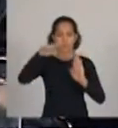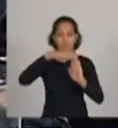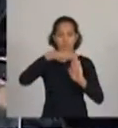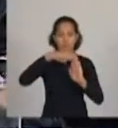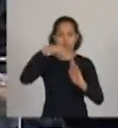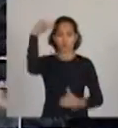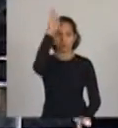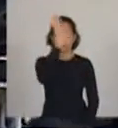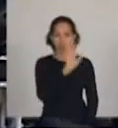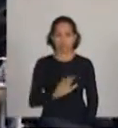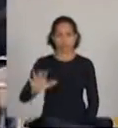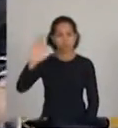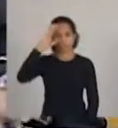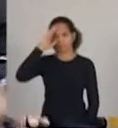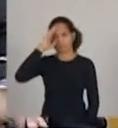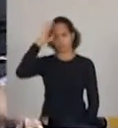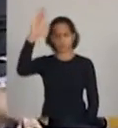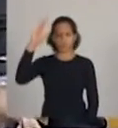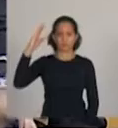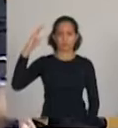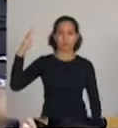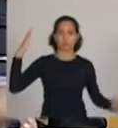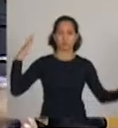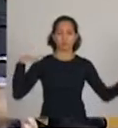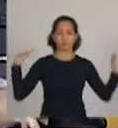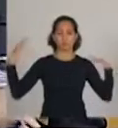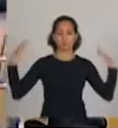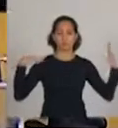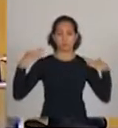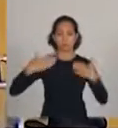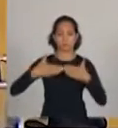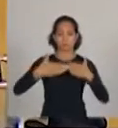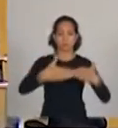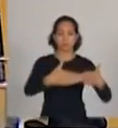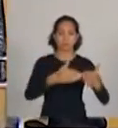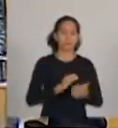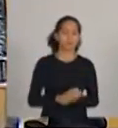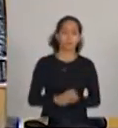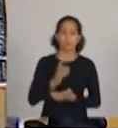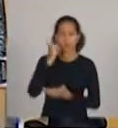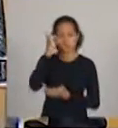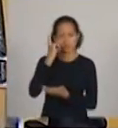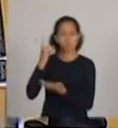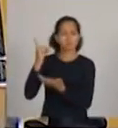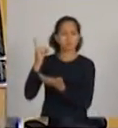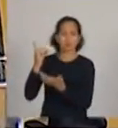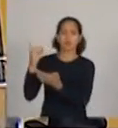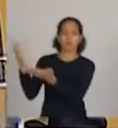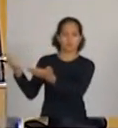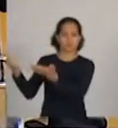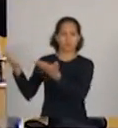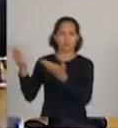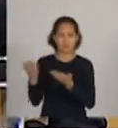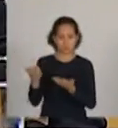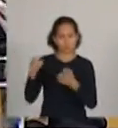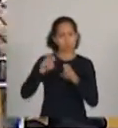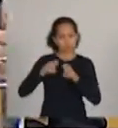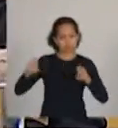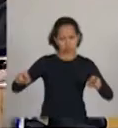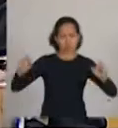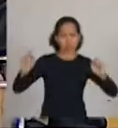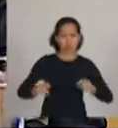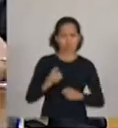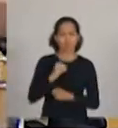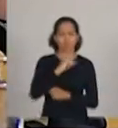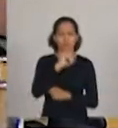Brasil. Principalmente a Marinha. Pode, deputada Janete Sá, deputado Sérgio Majeski, se puder compor a mesa,